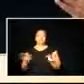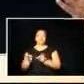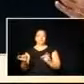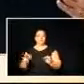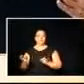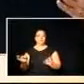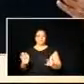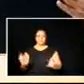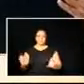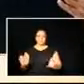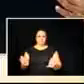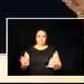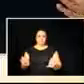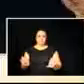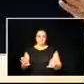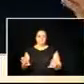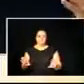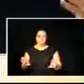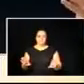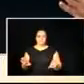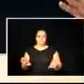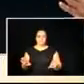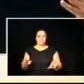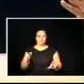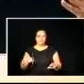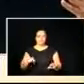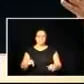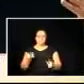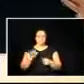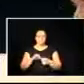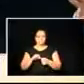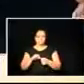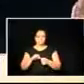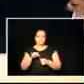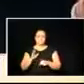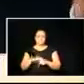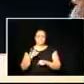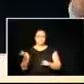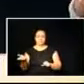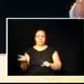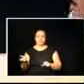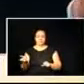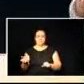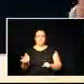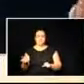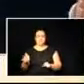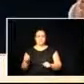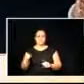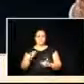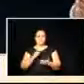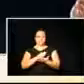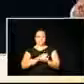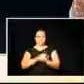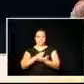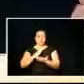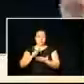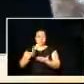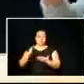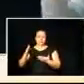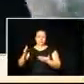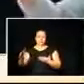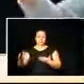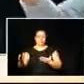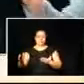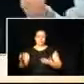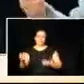acompanhar isso. Nós temos que acompanhar essa evolução. Nós temos que acompanhar essa evolução do orçamento agora, para ver como é